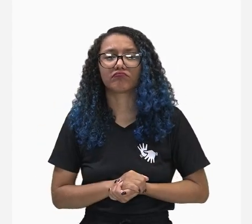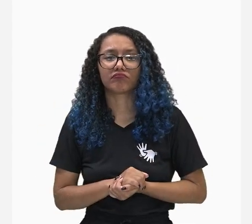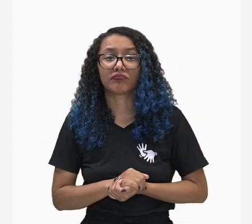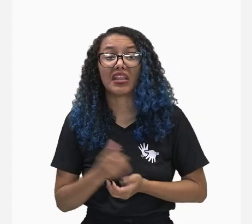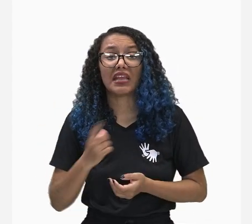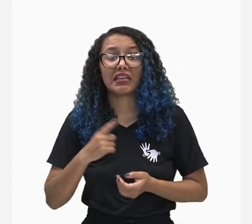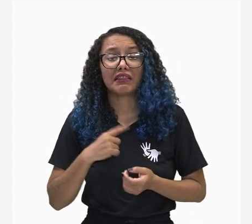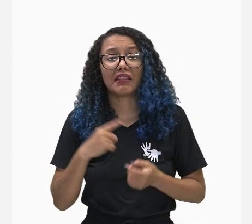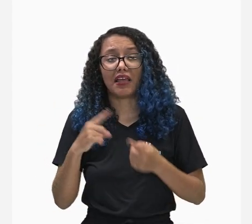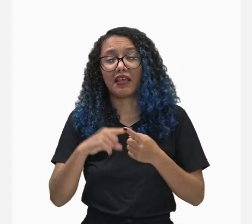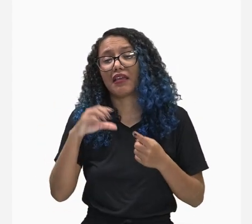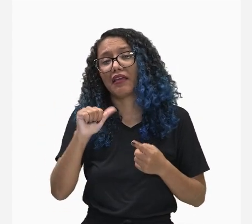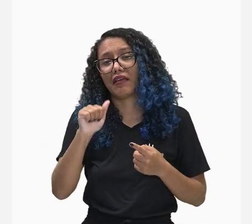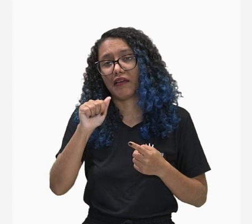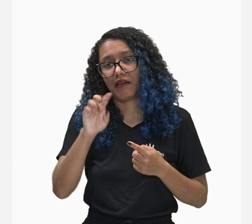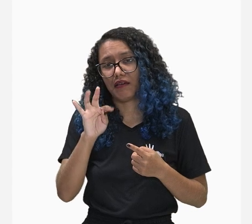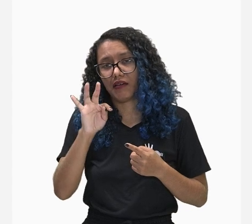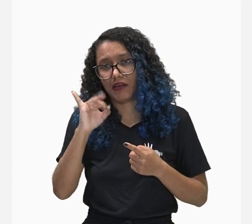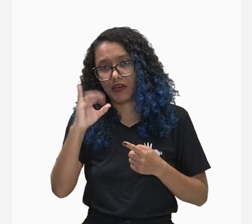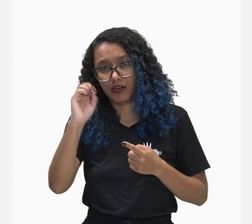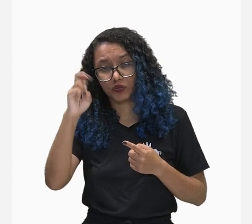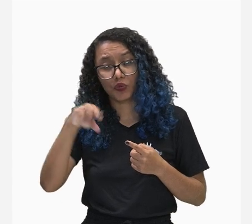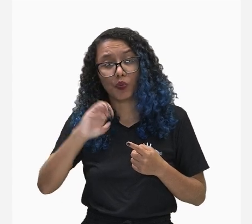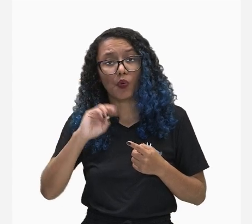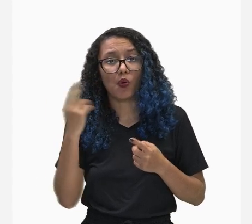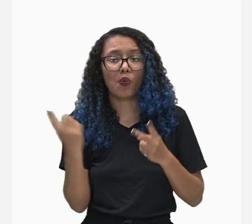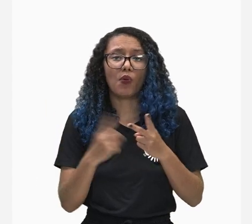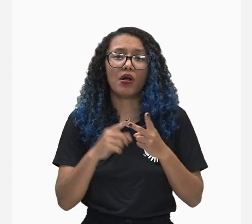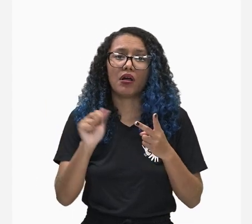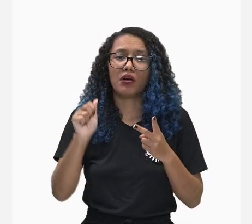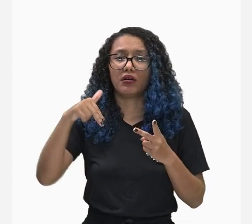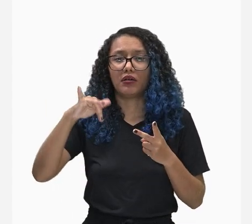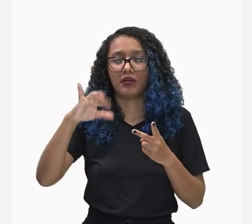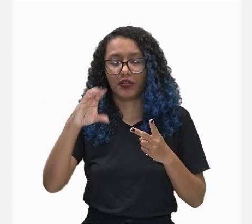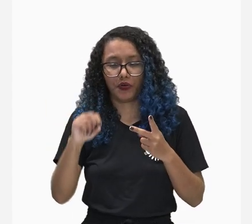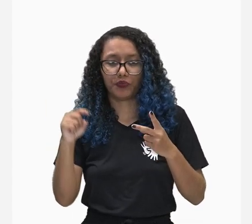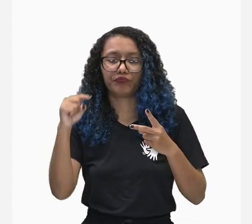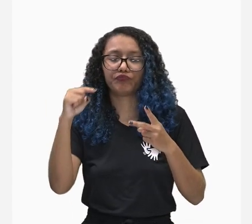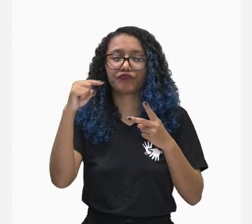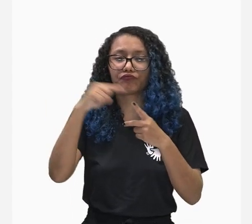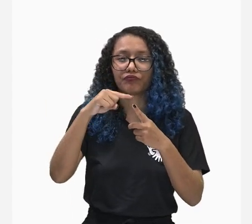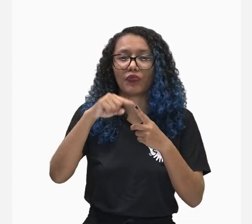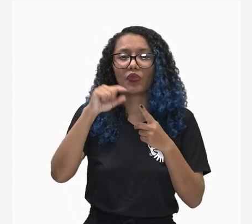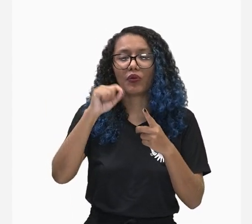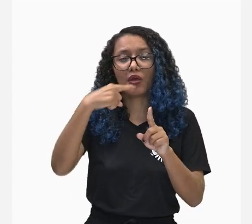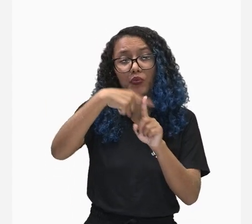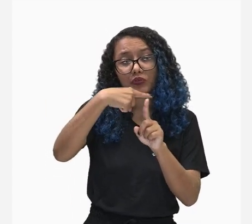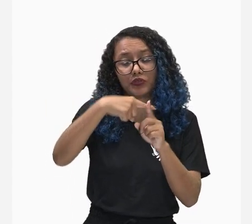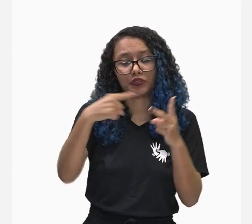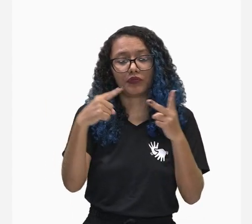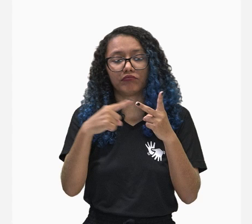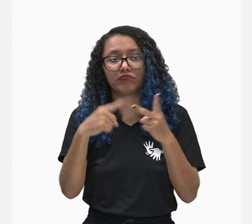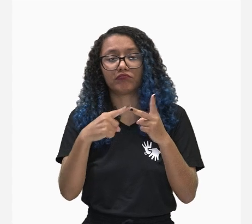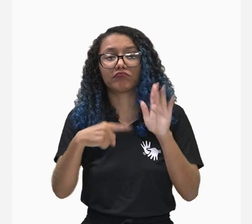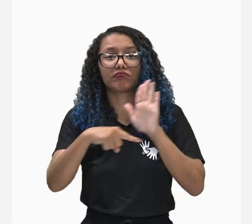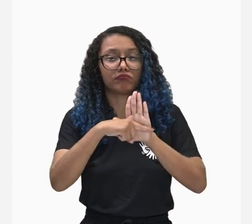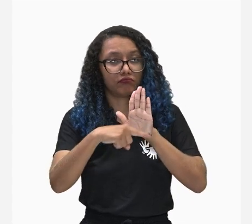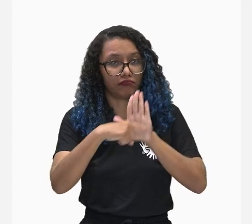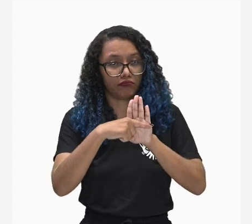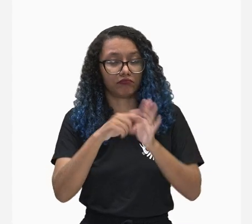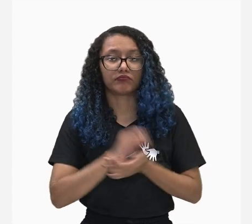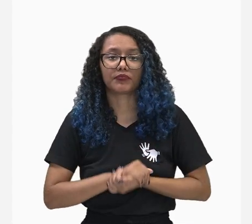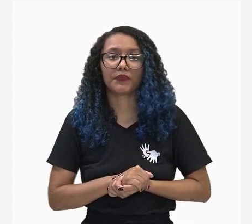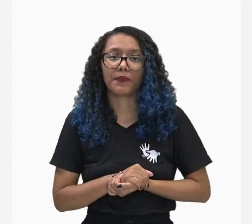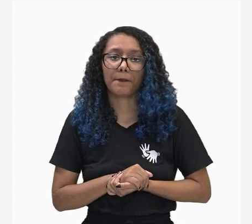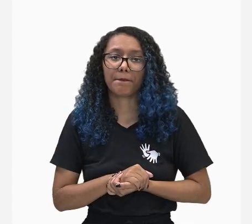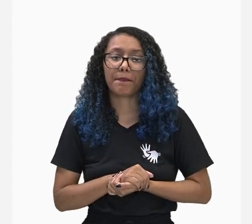cátions ou ânions. Tá? Cátions têm carga positiva e os ânions têm carga negativa. São elementos